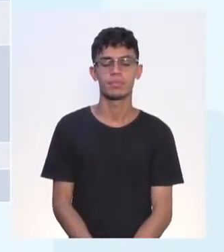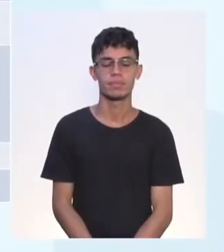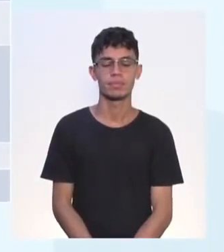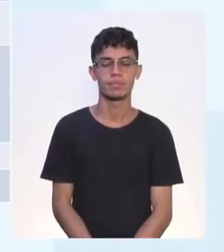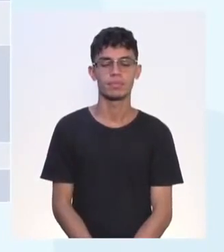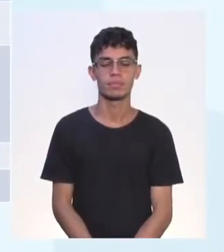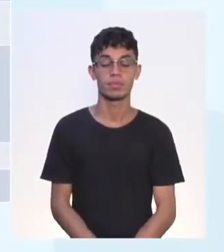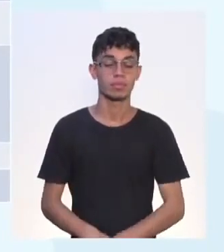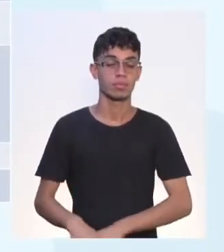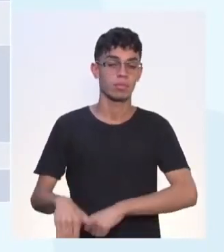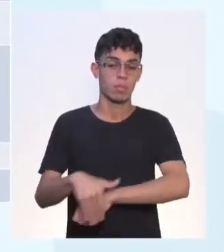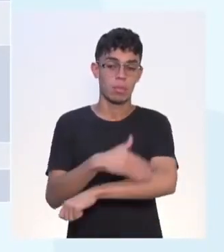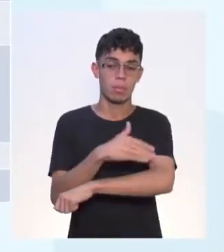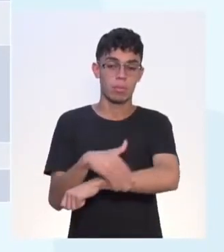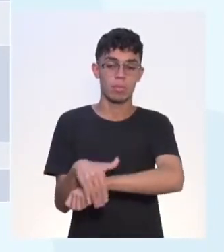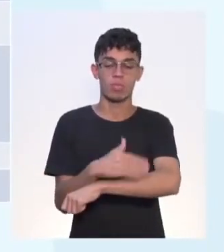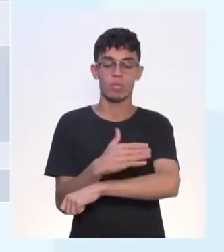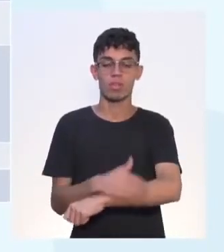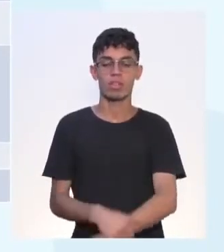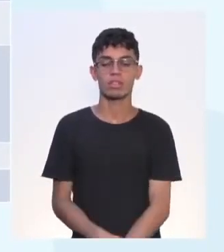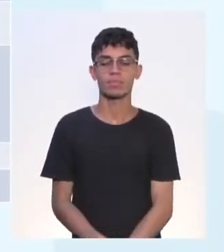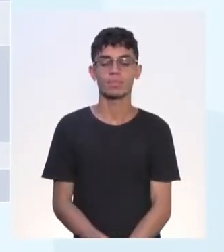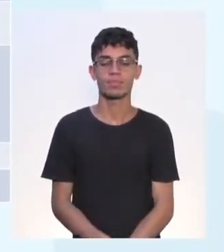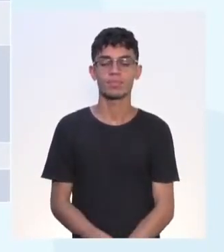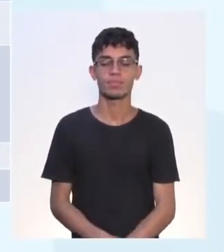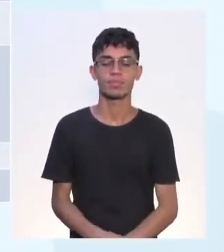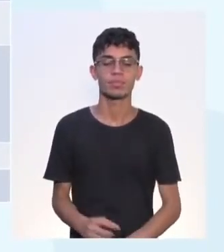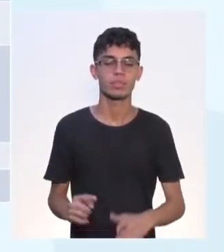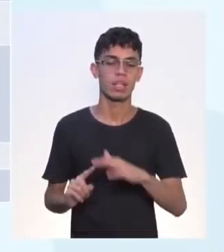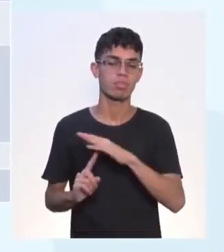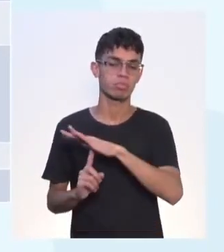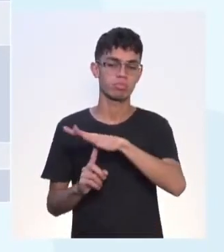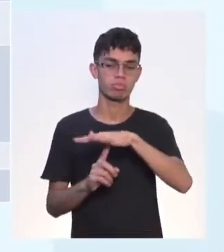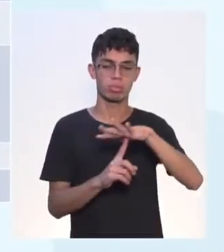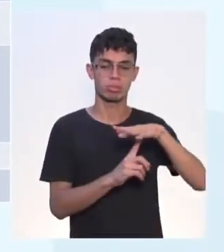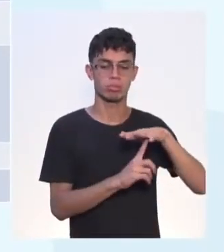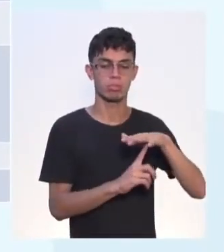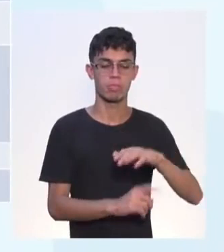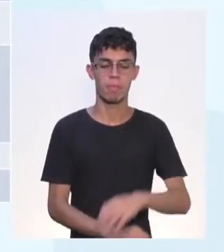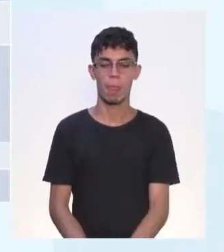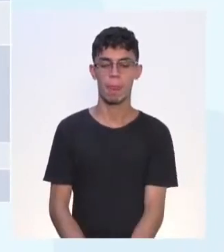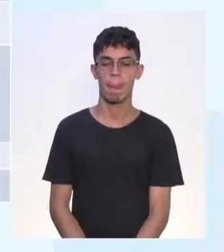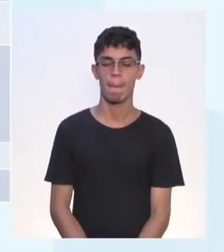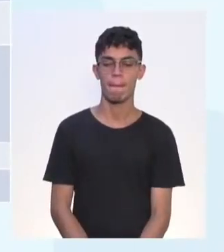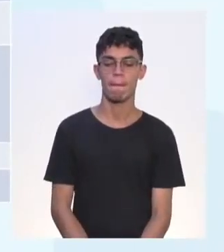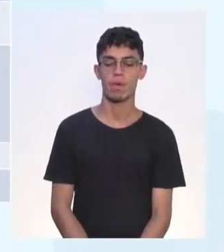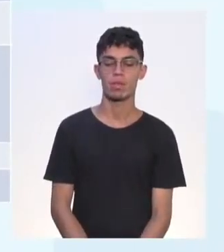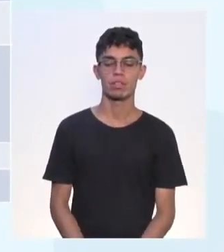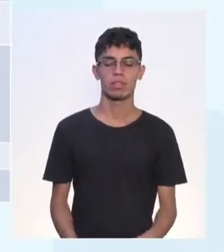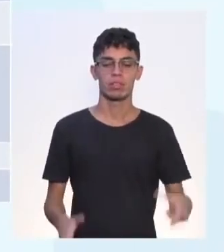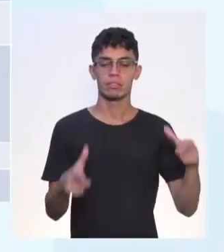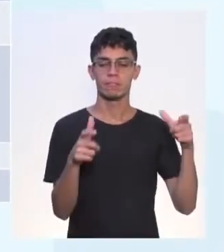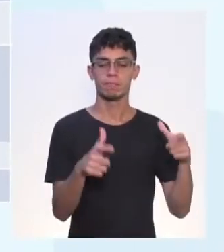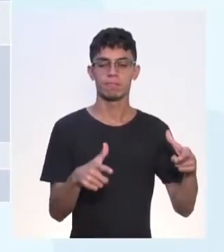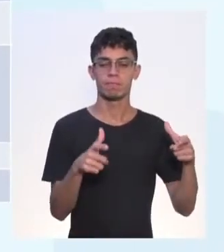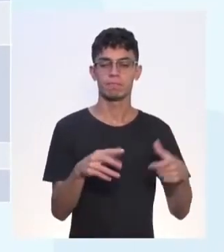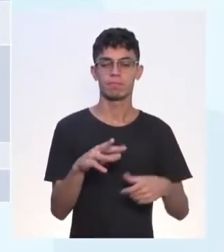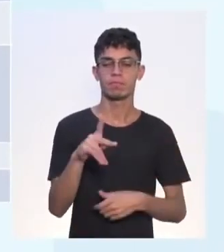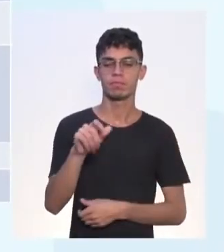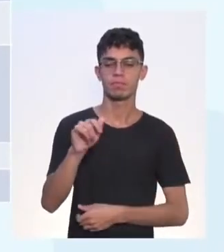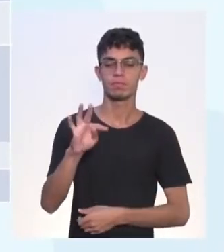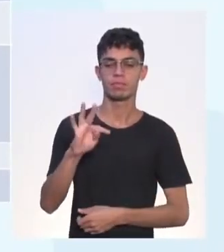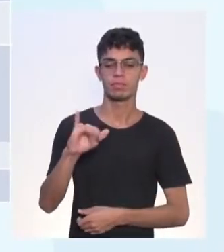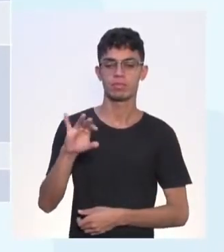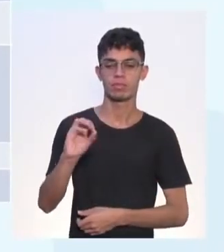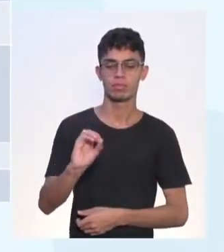A rua. A rua, a praça, como estava no texto, né? O pátio. Muito legal.